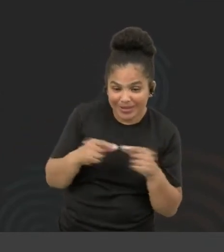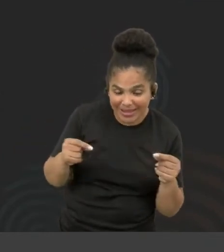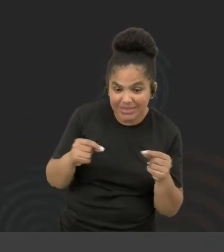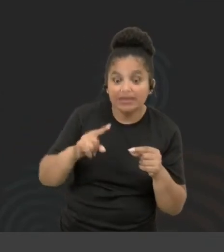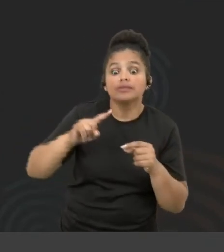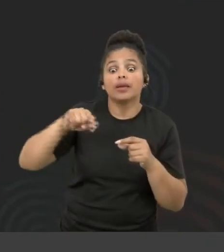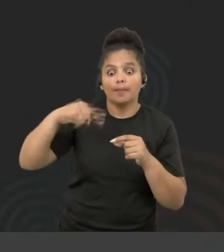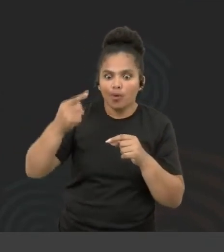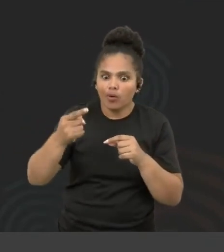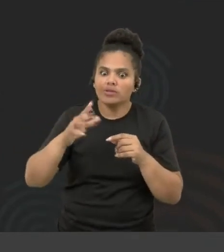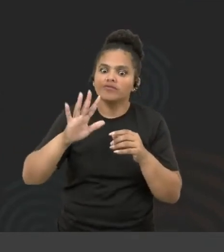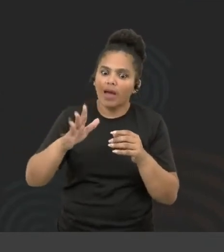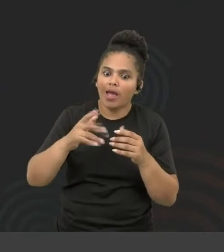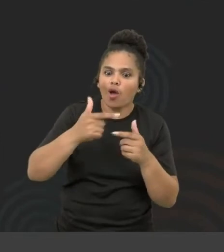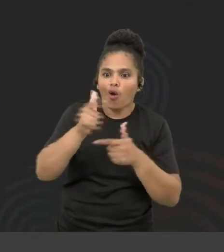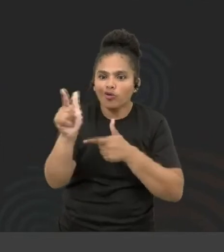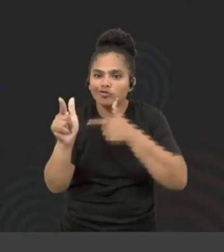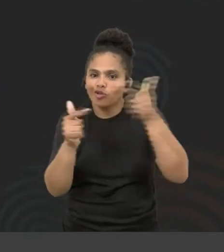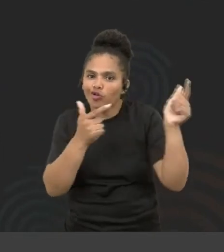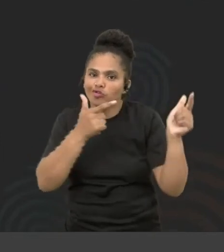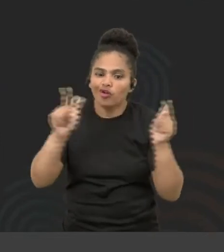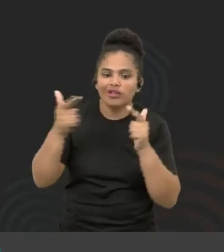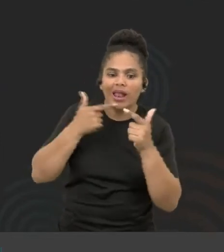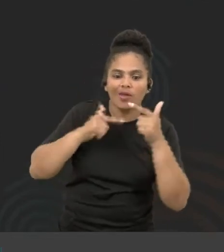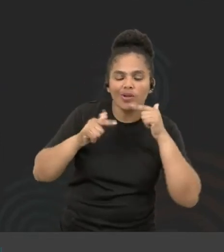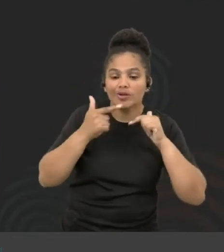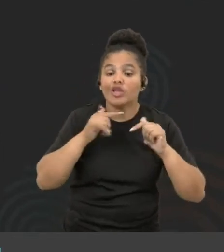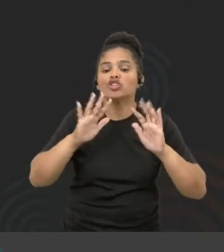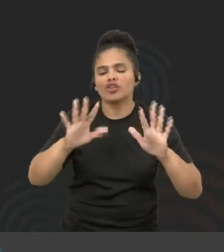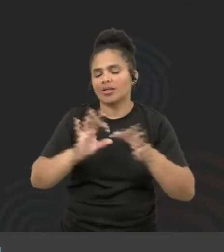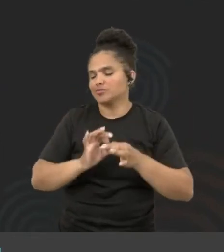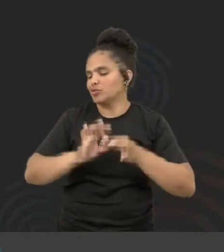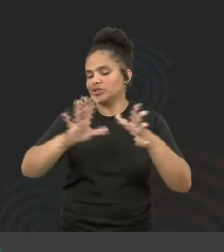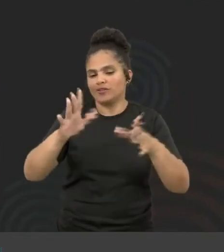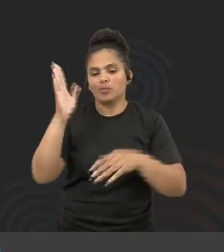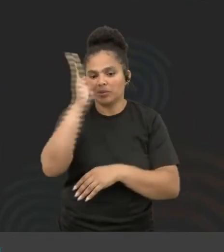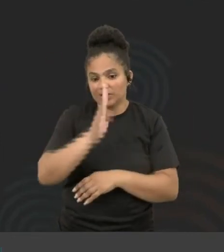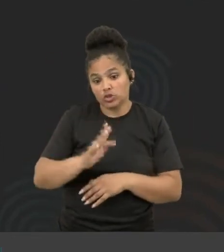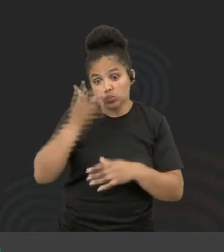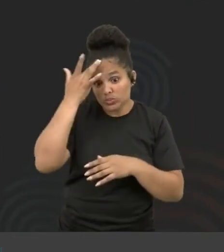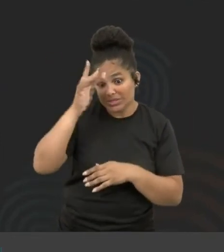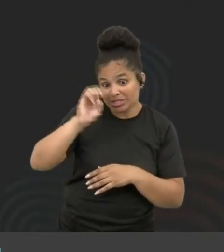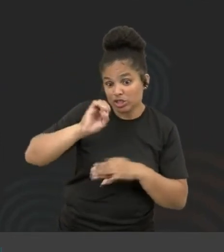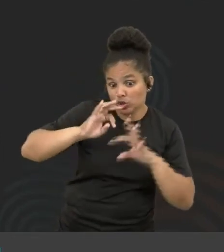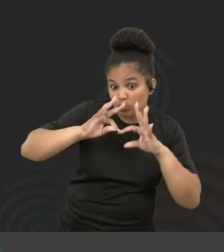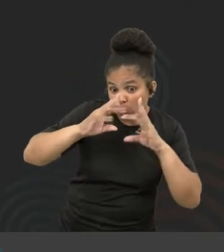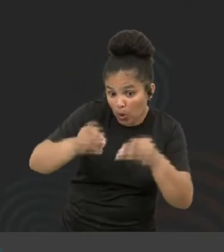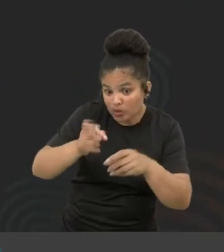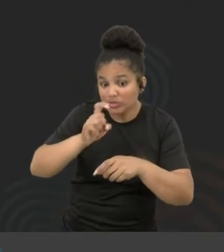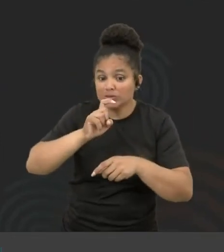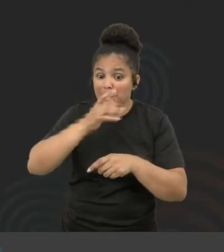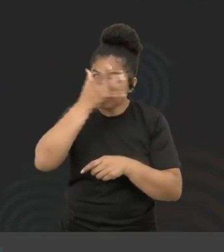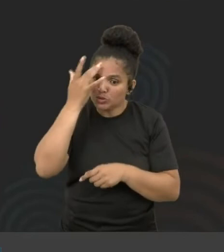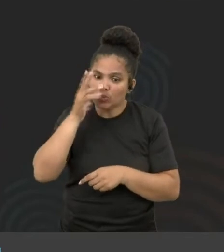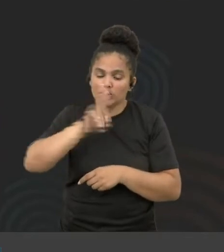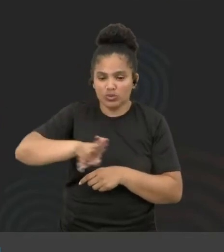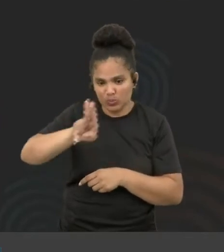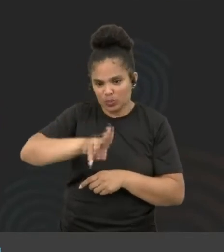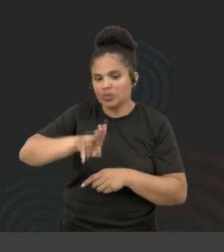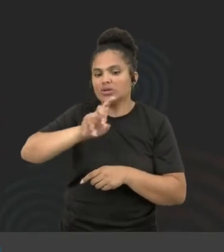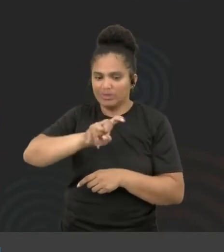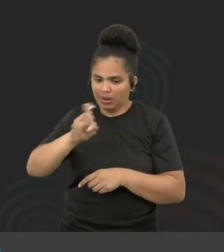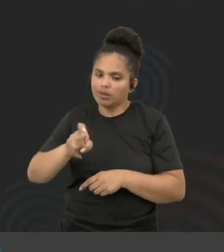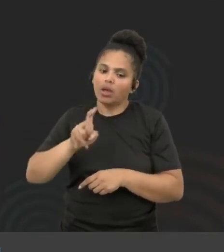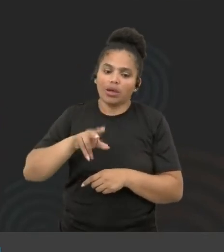começaram a trazer para outros idiomas. Então, já está disponível para o Brasil, não sei se todos os usuários têm, mas você pode colocar legendas, tanto as